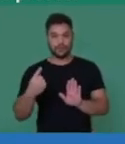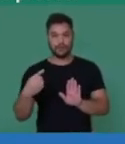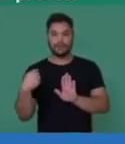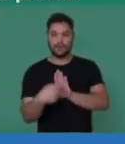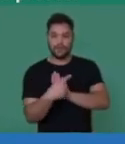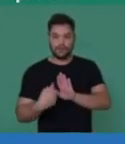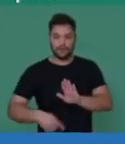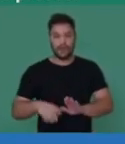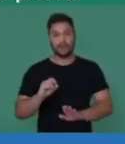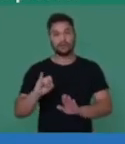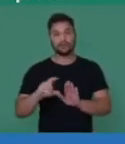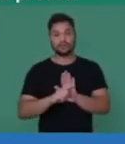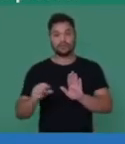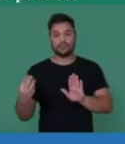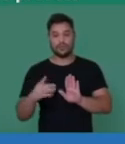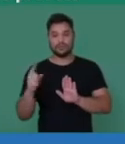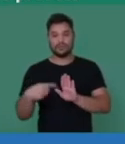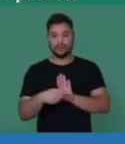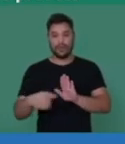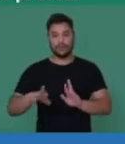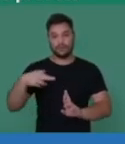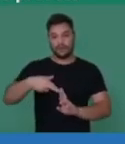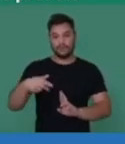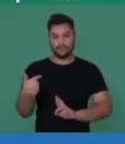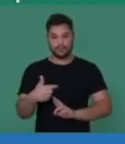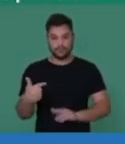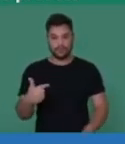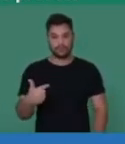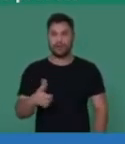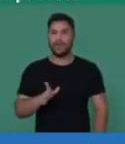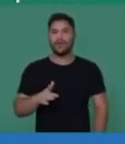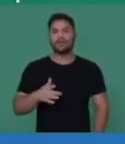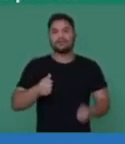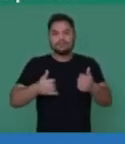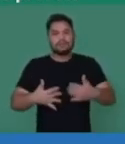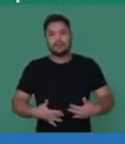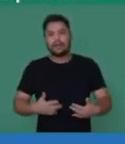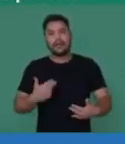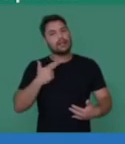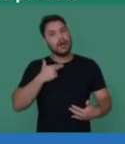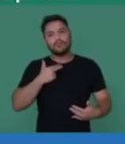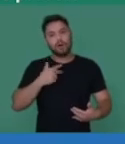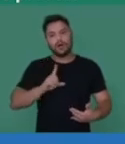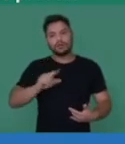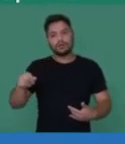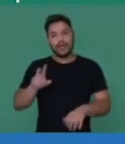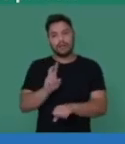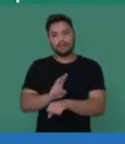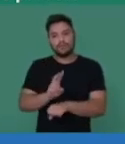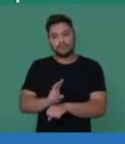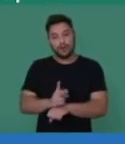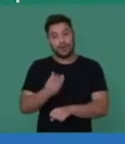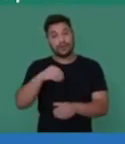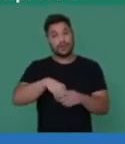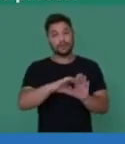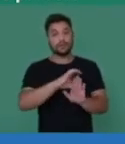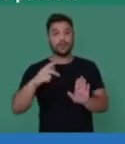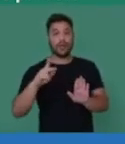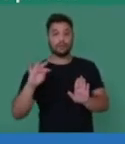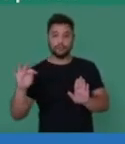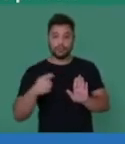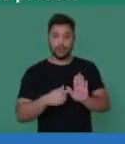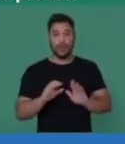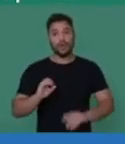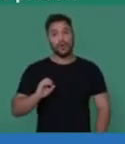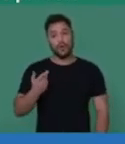revogado. Inciso 3, revogado. Parágrafo 2º. Não terá direito à saída temporária de que trata o caput deste artigo